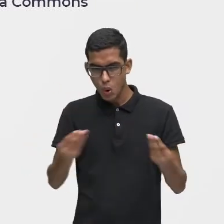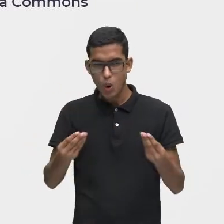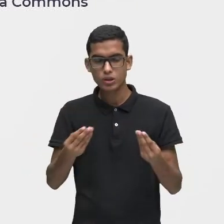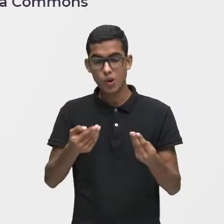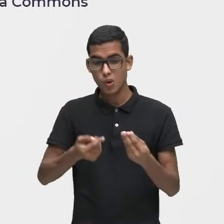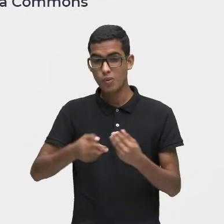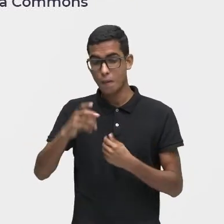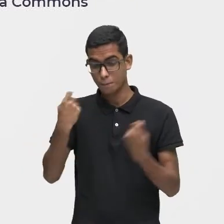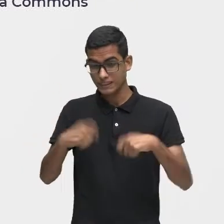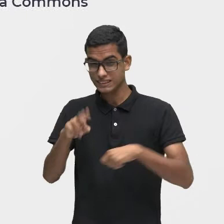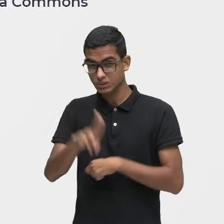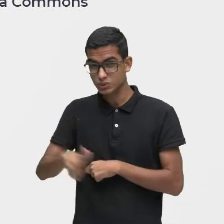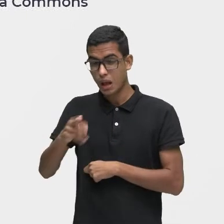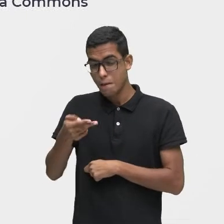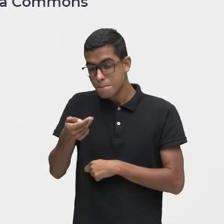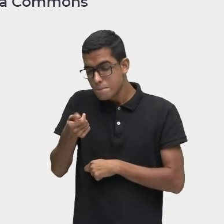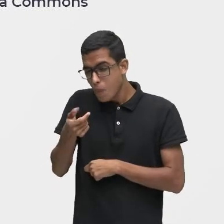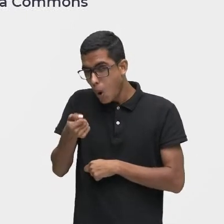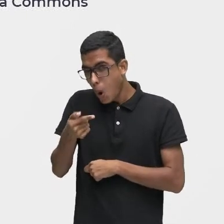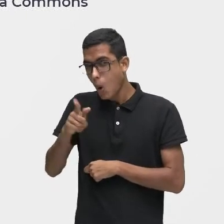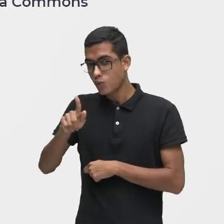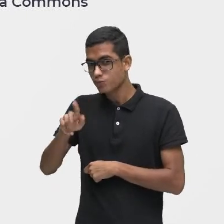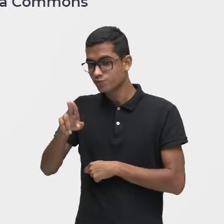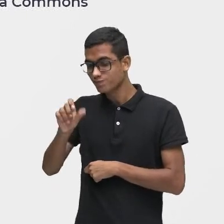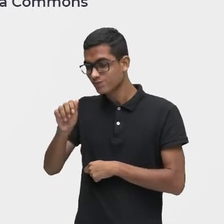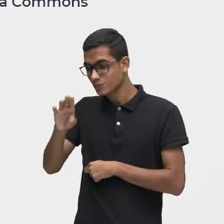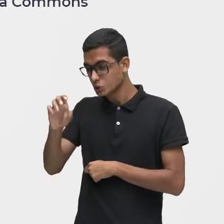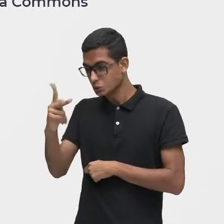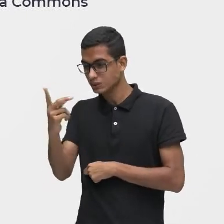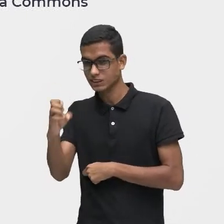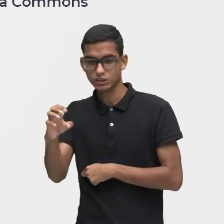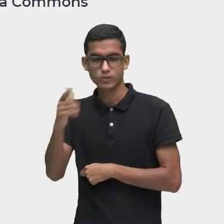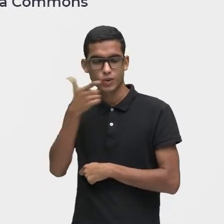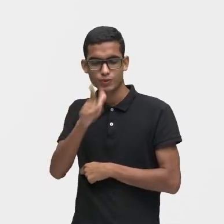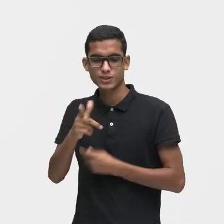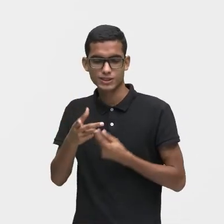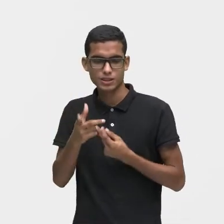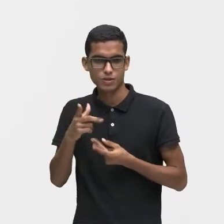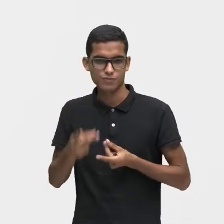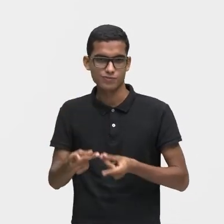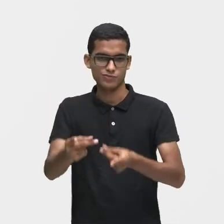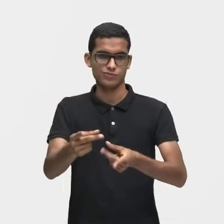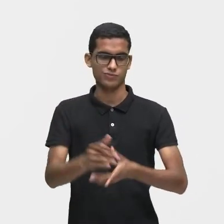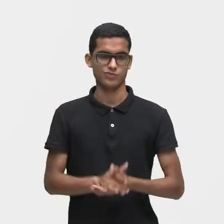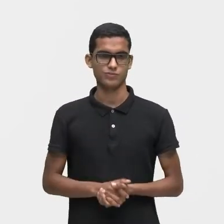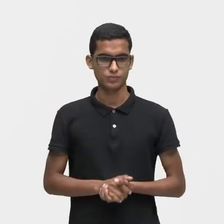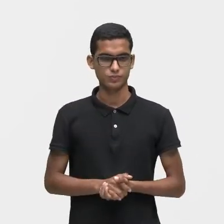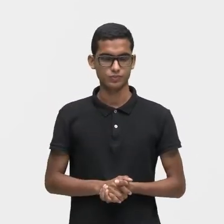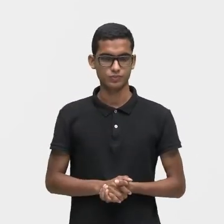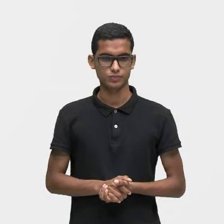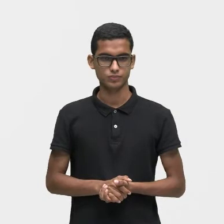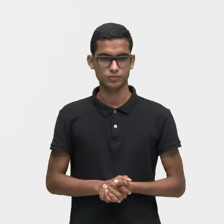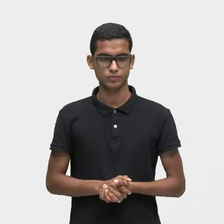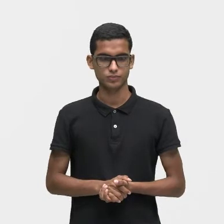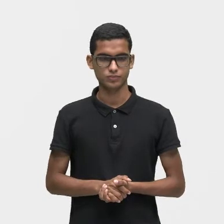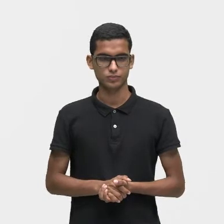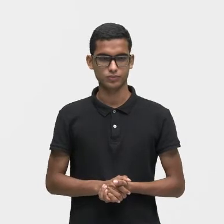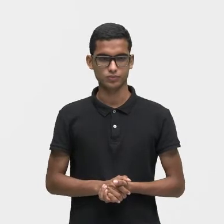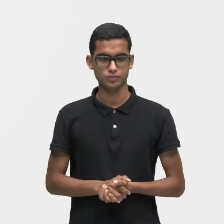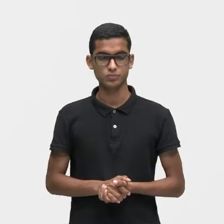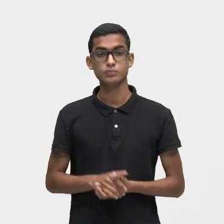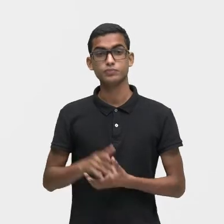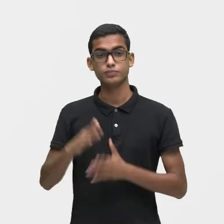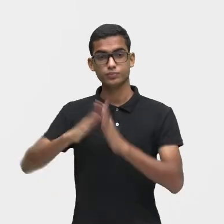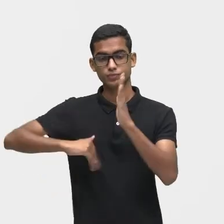tinta para que o desenho fique mais com durabilidade. Tinta óleo. Pode-se